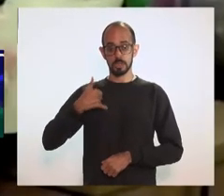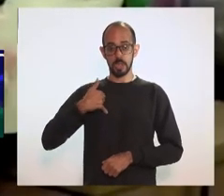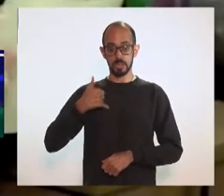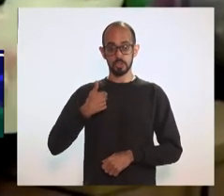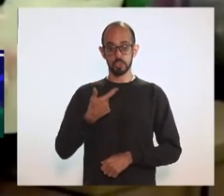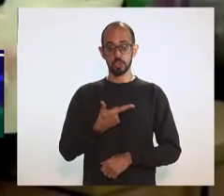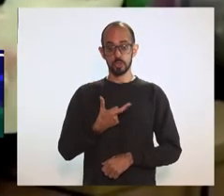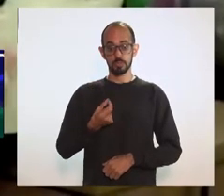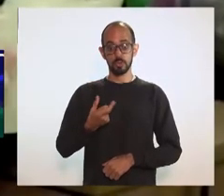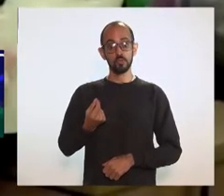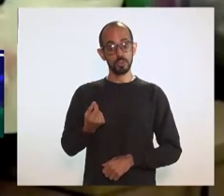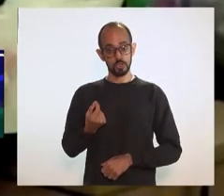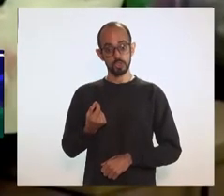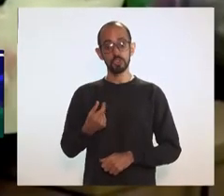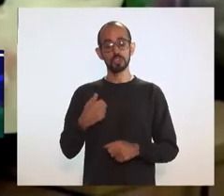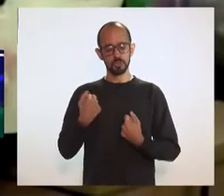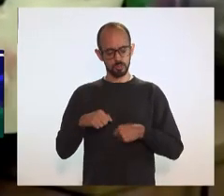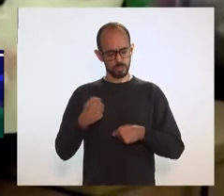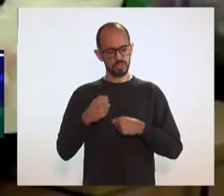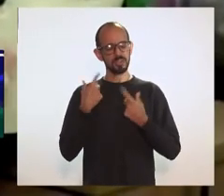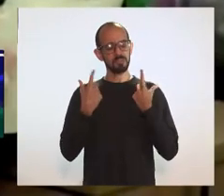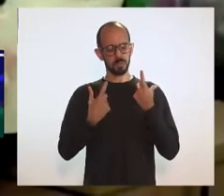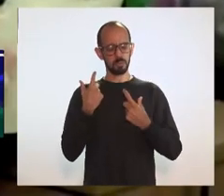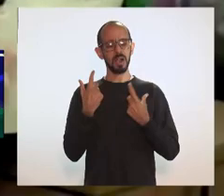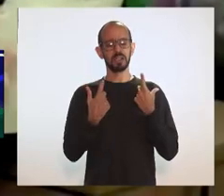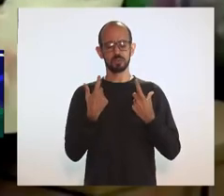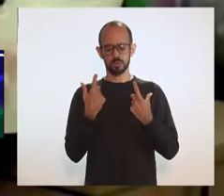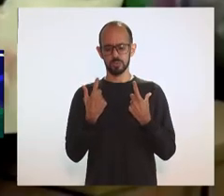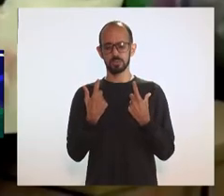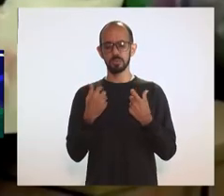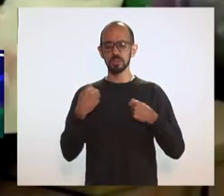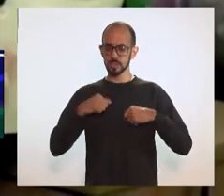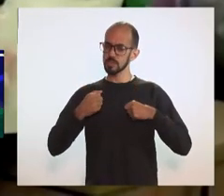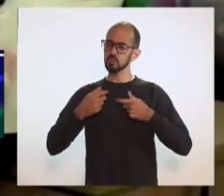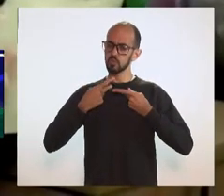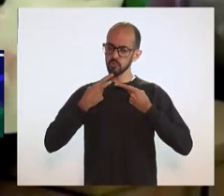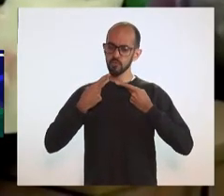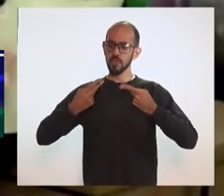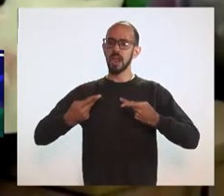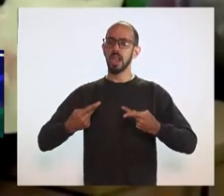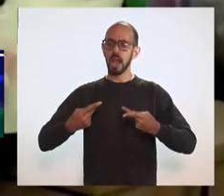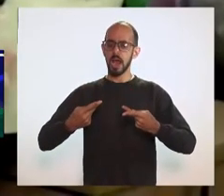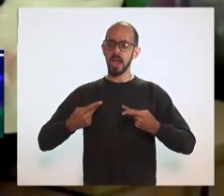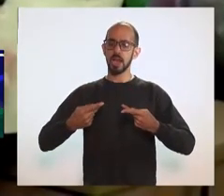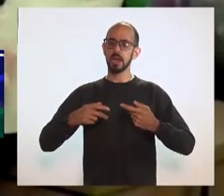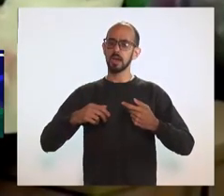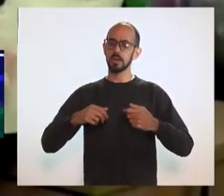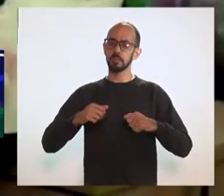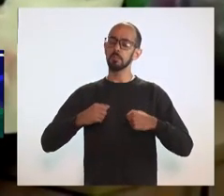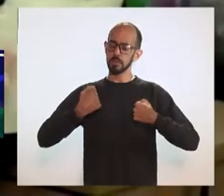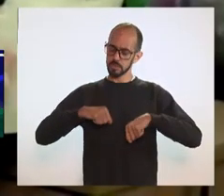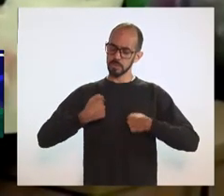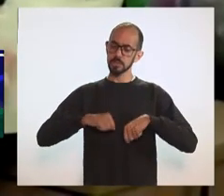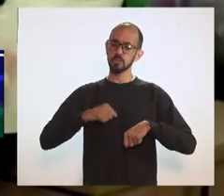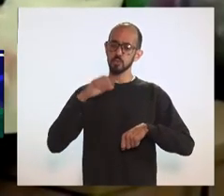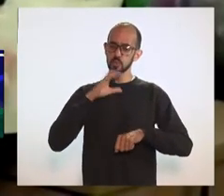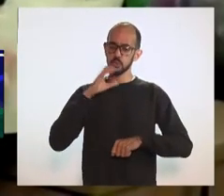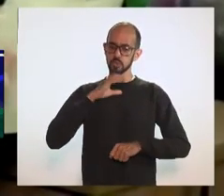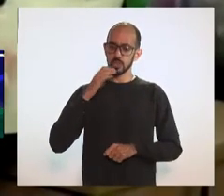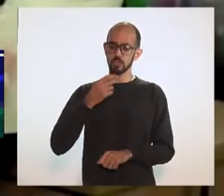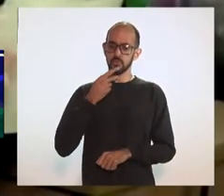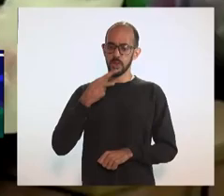precisamos nos preocupar com isso, nós precisamos falar sobre isso, nós precisamos nos preocupar de falar sobre isso,